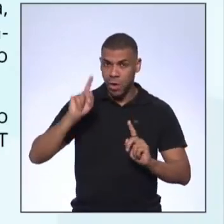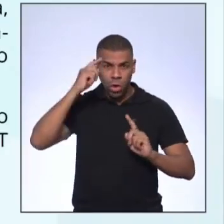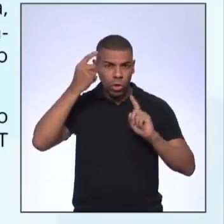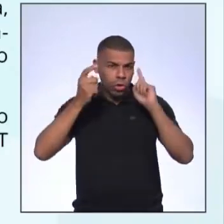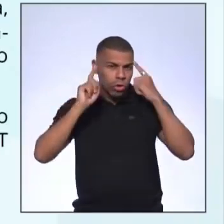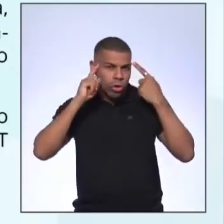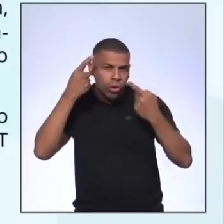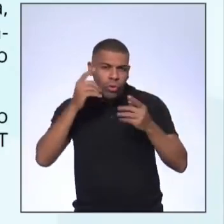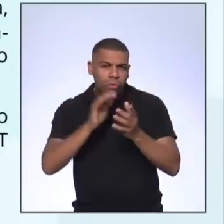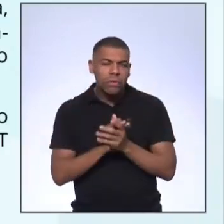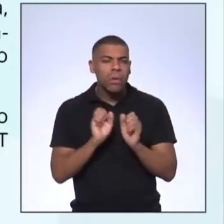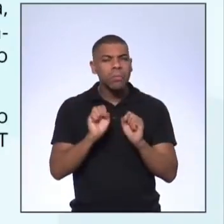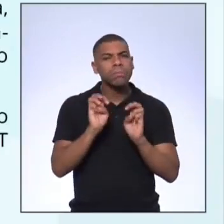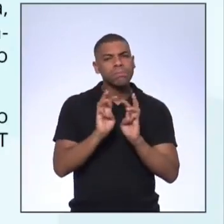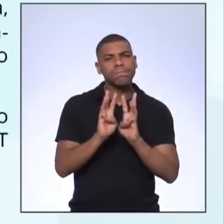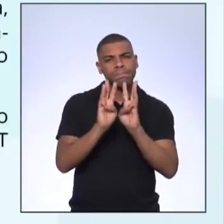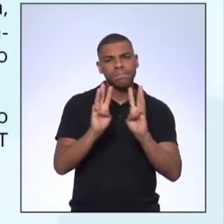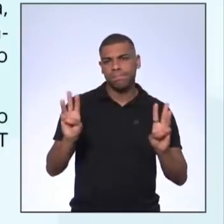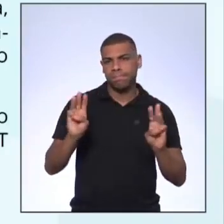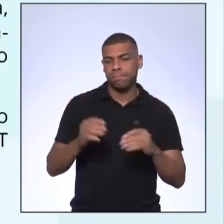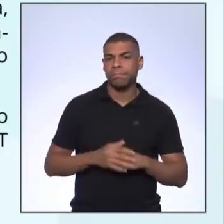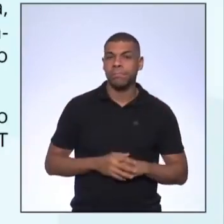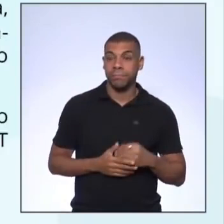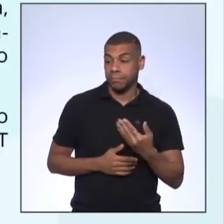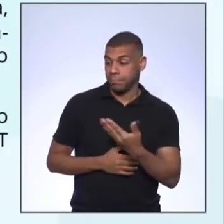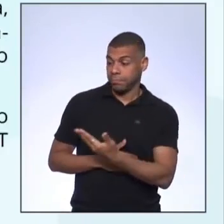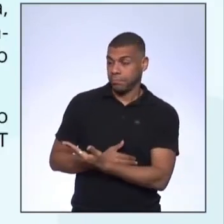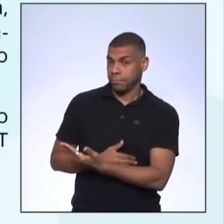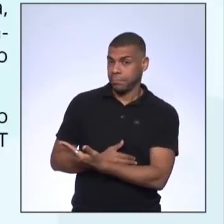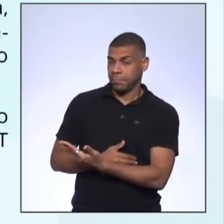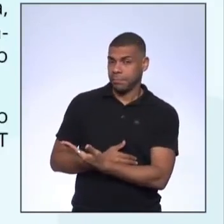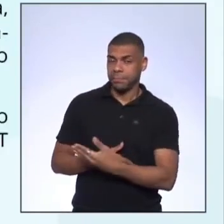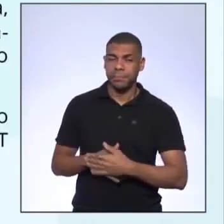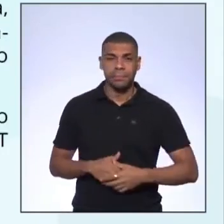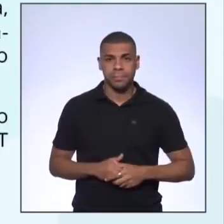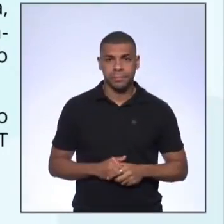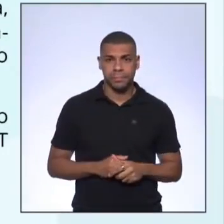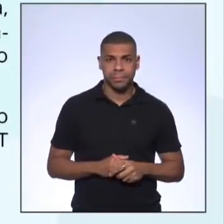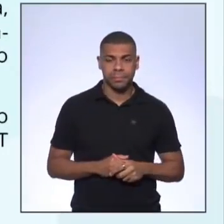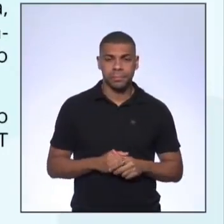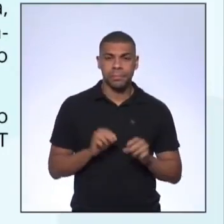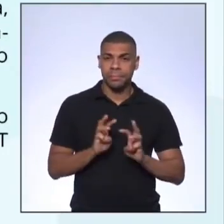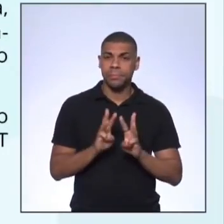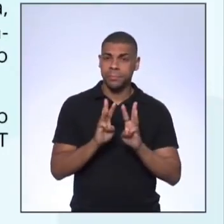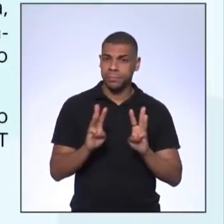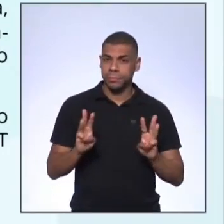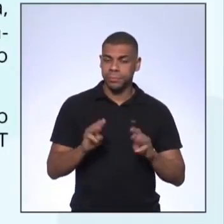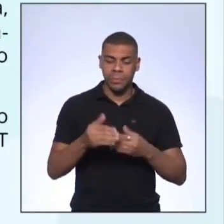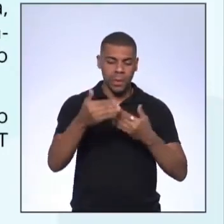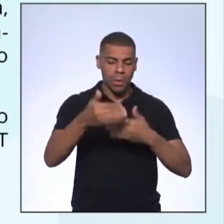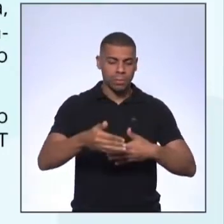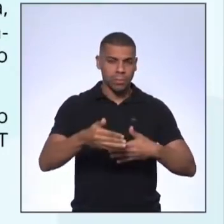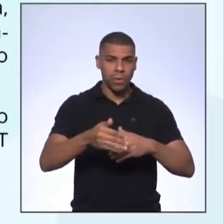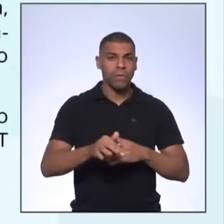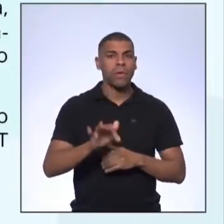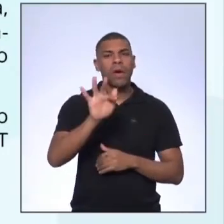a isenção ou redução de taxa? Acessar o serviço Fale Conosco, disponível no mesmo site da FUVEST,